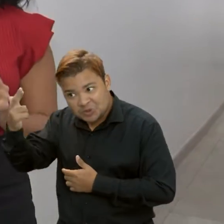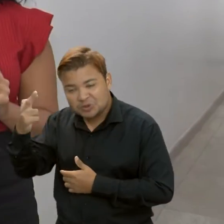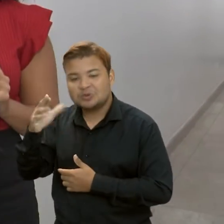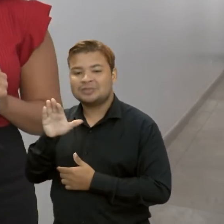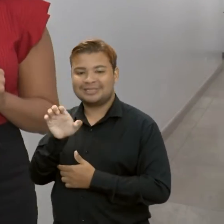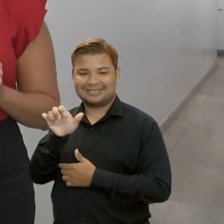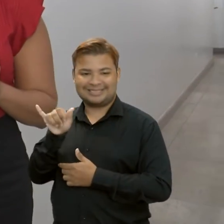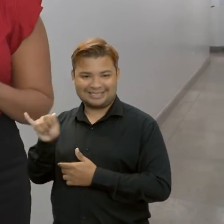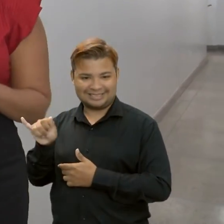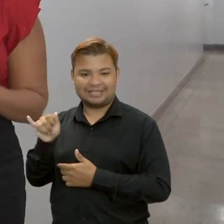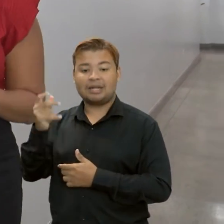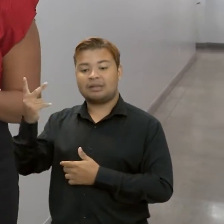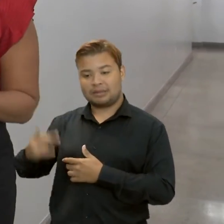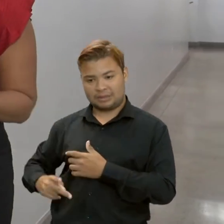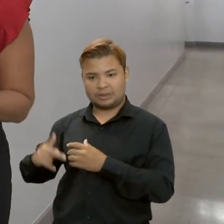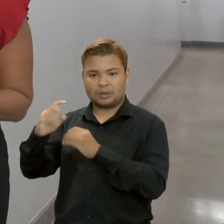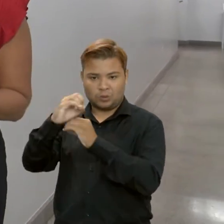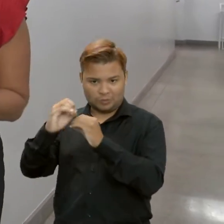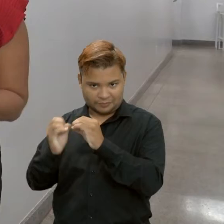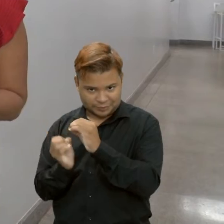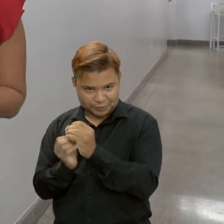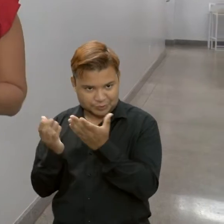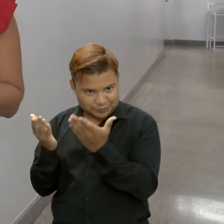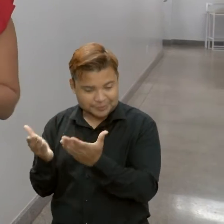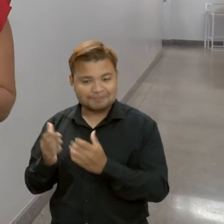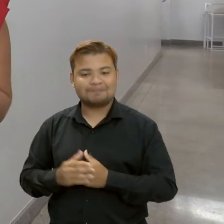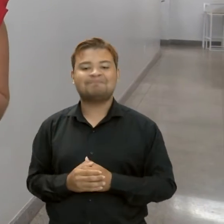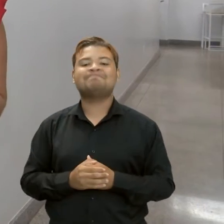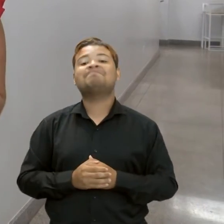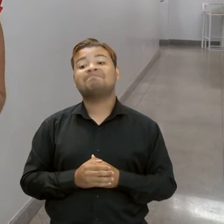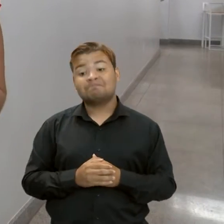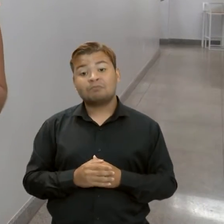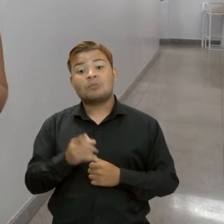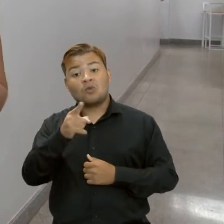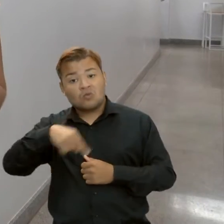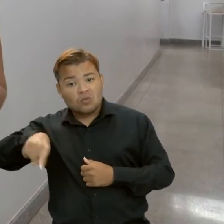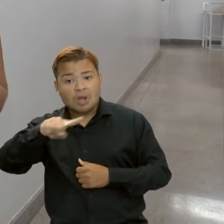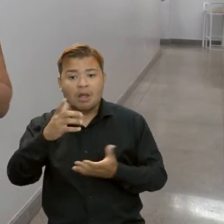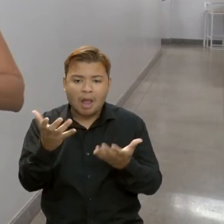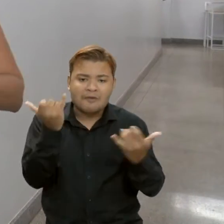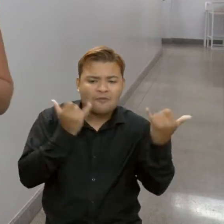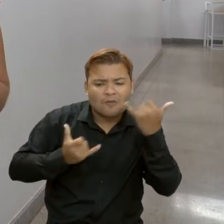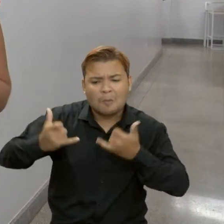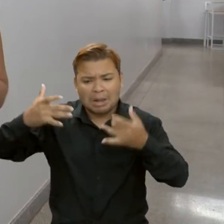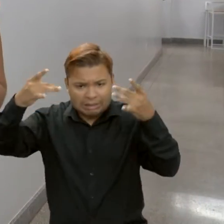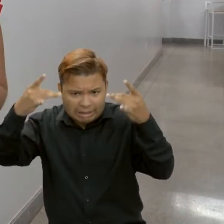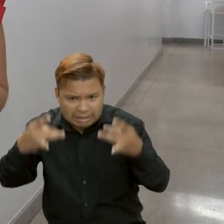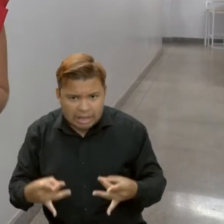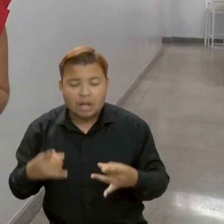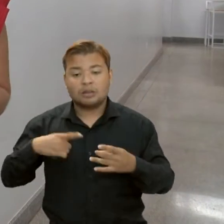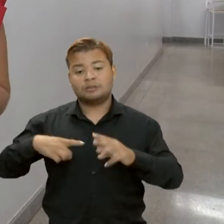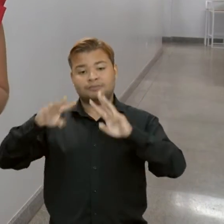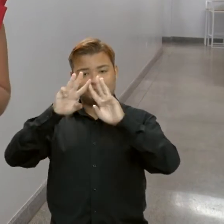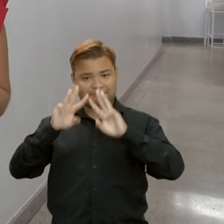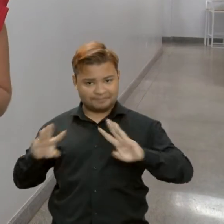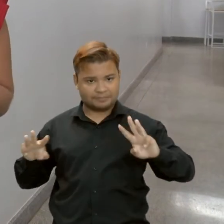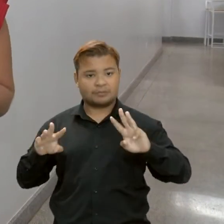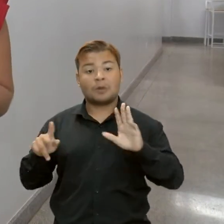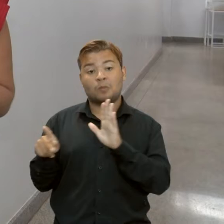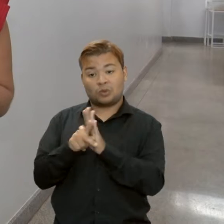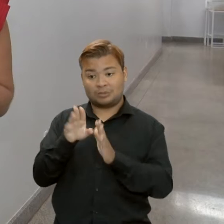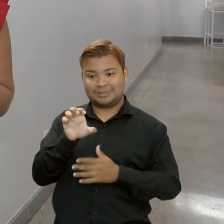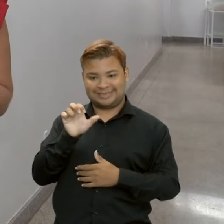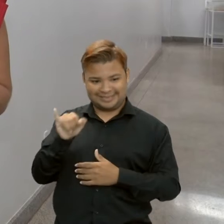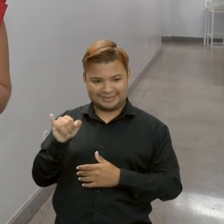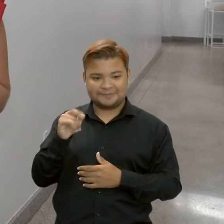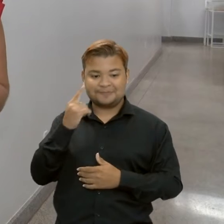de Empreendedorismo e Inovação aqui da UFG. Bom, e se você quer mais informações, acesse o site do SEI, é